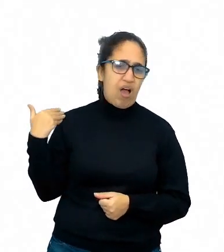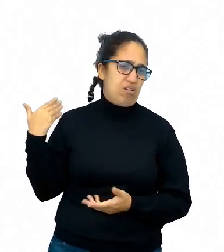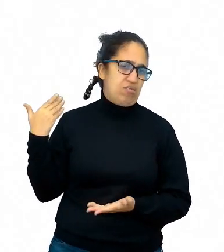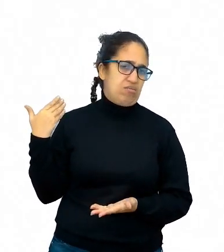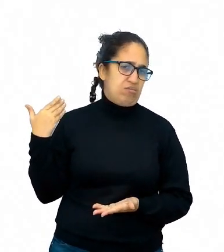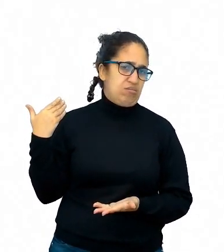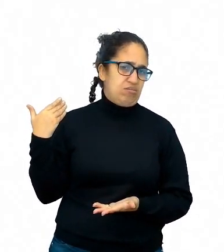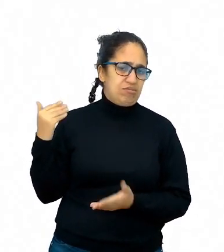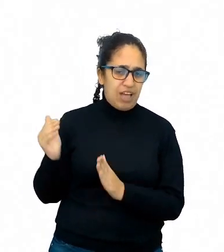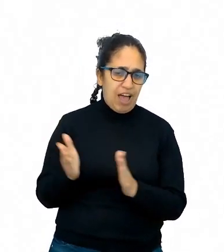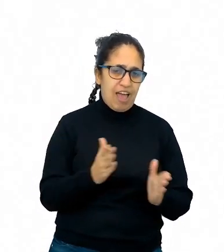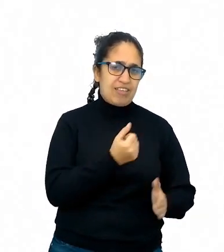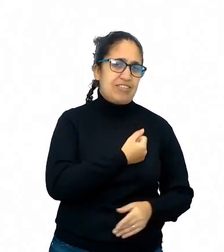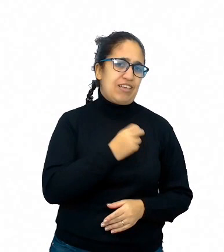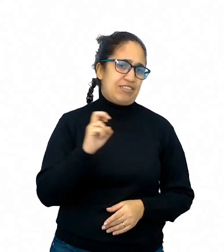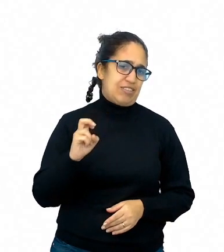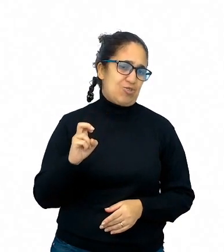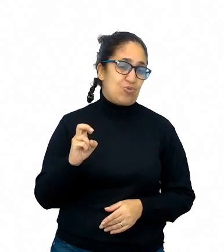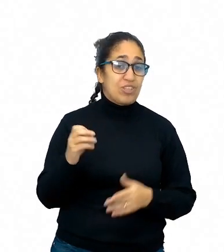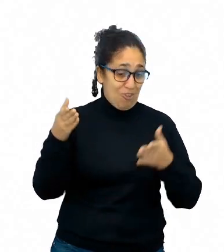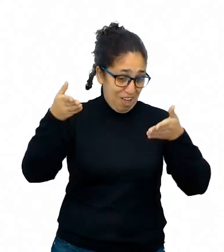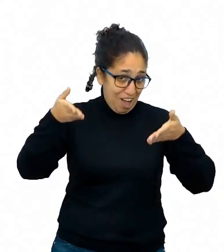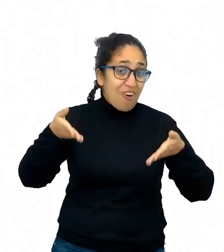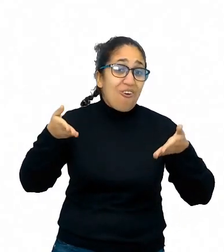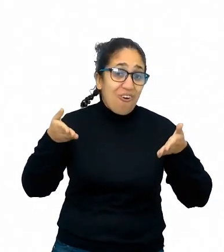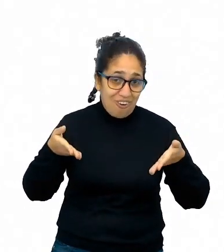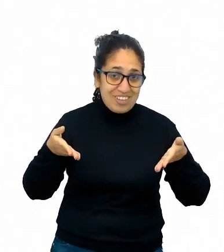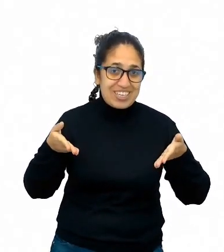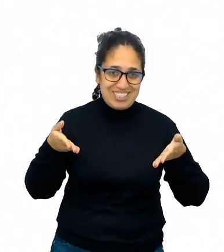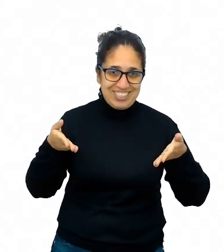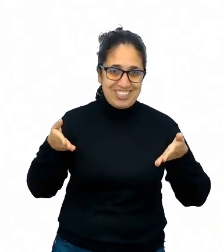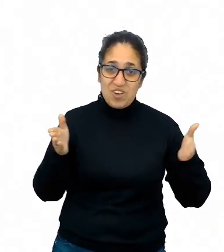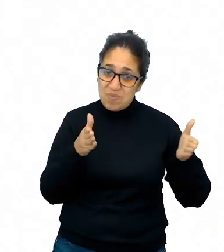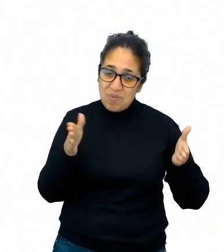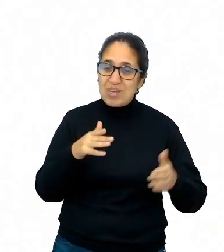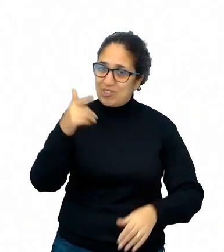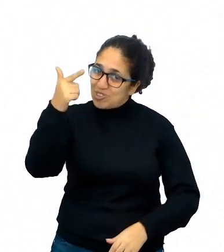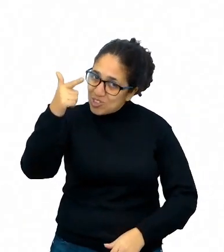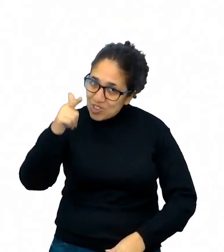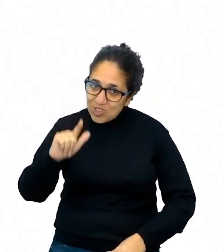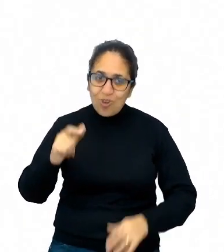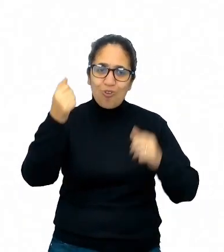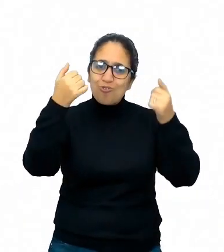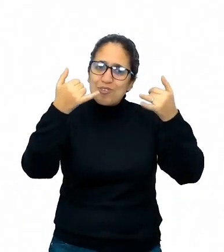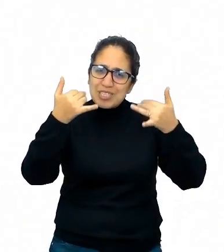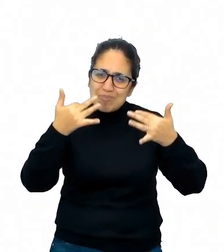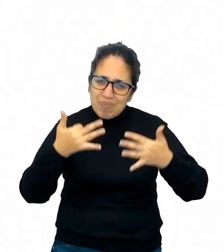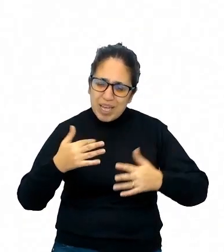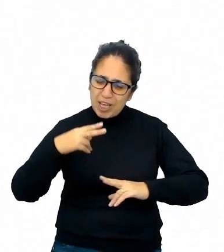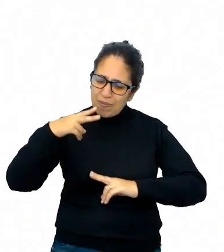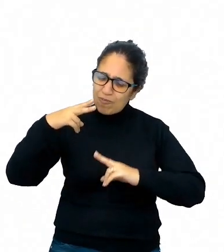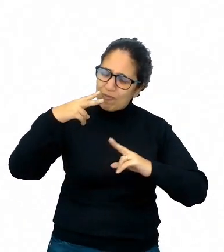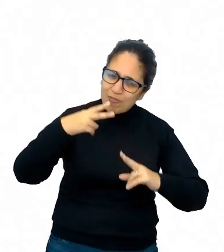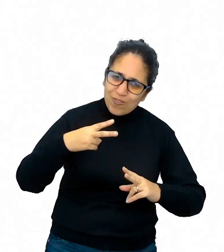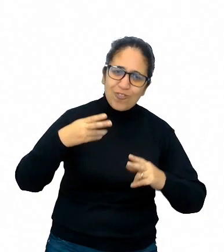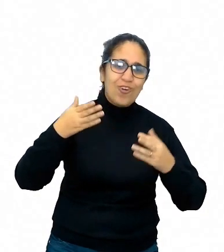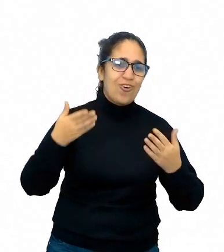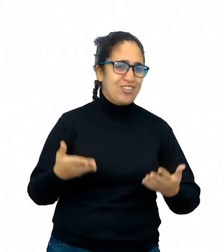lá na SA5, por exemplo. Então, aqui é um momento que a gente retoma e que a gente reforça,